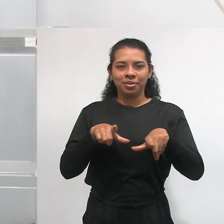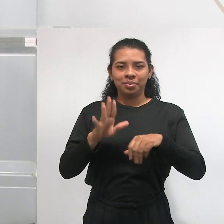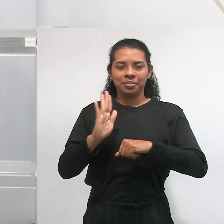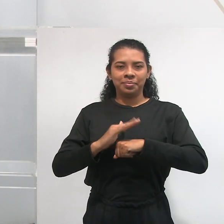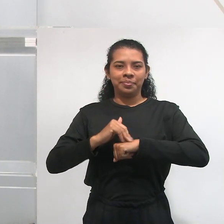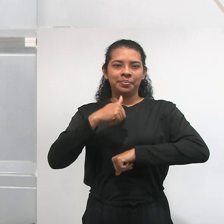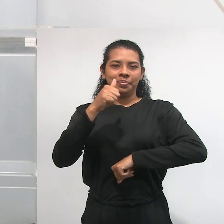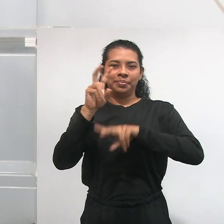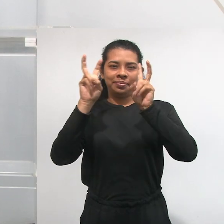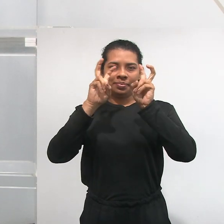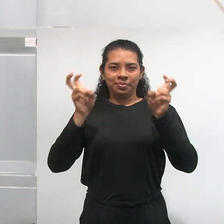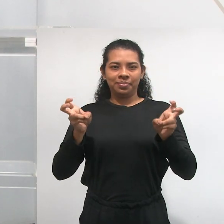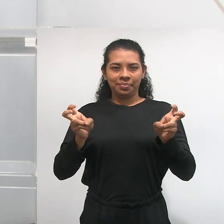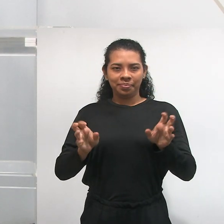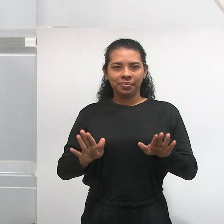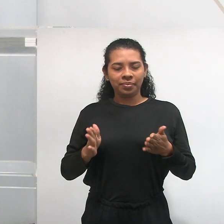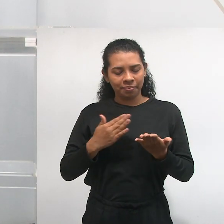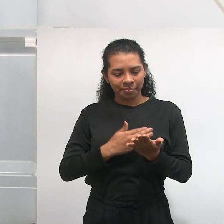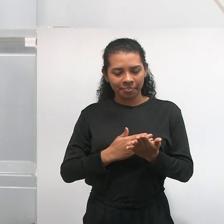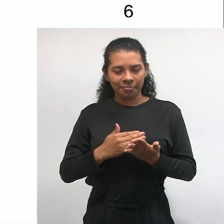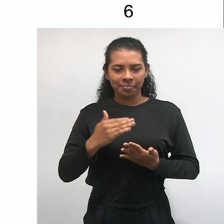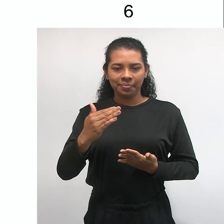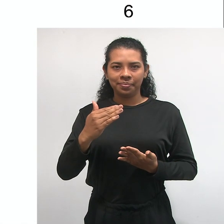temas? Então vamos lá.